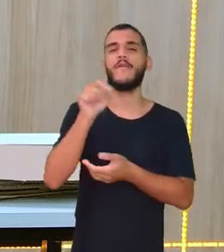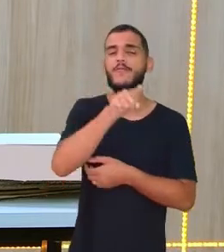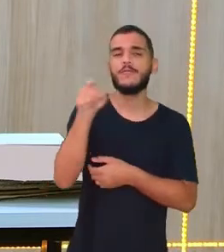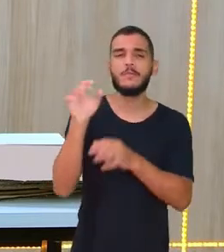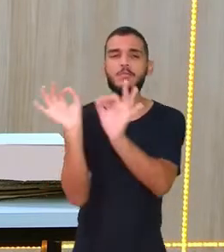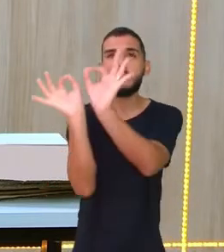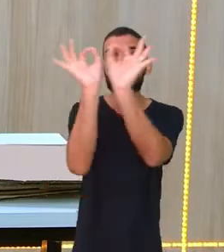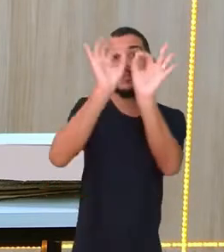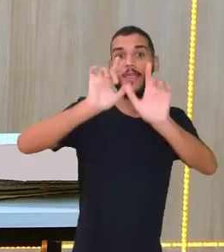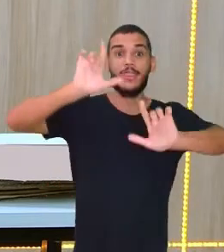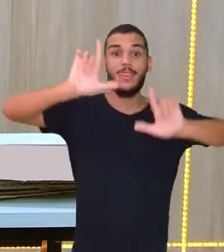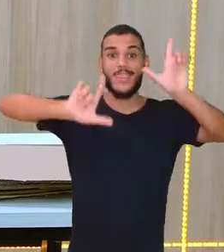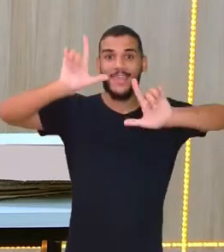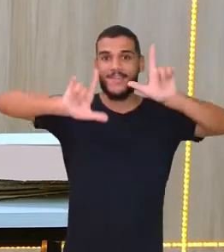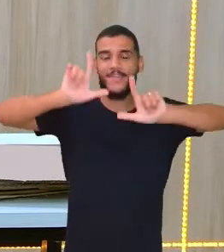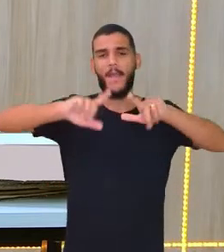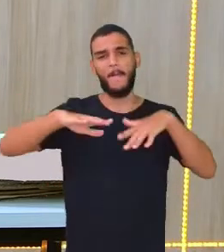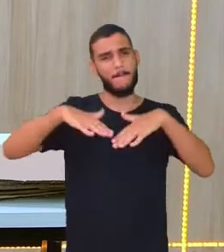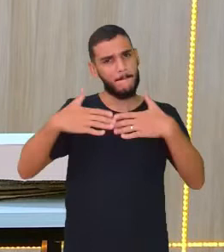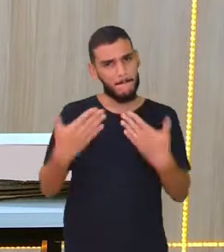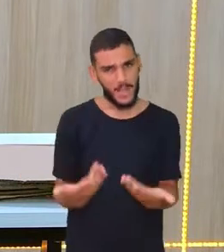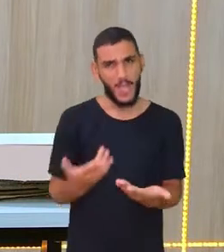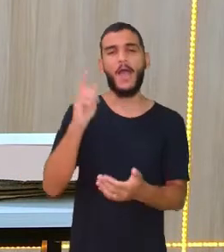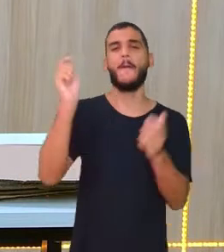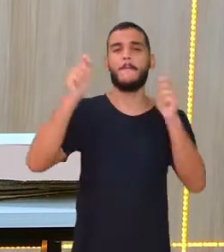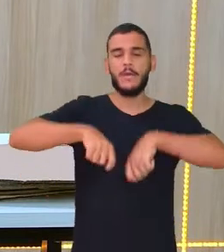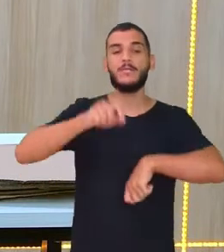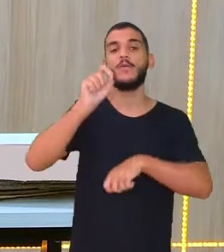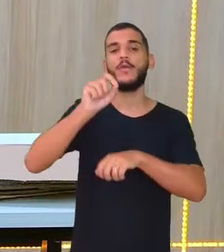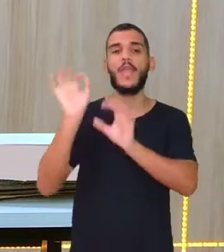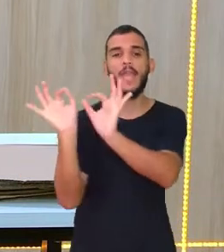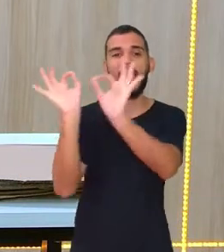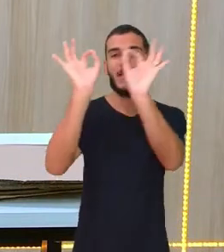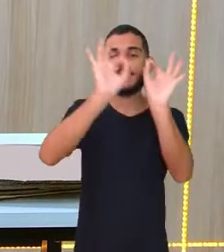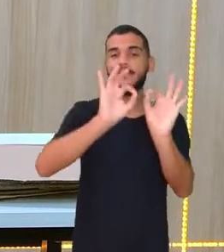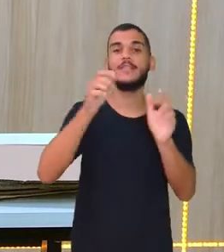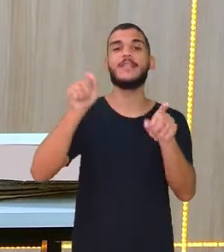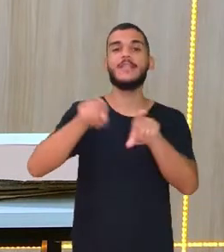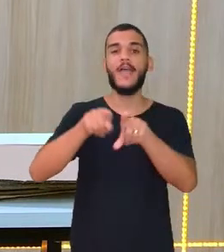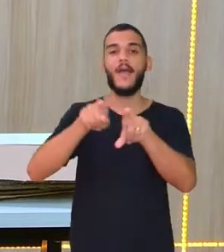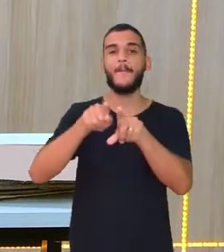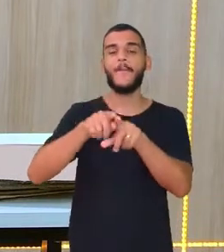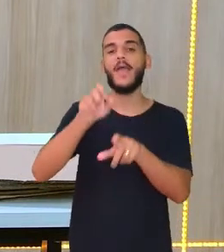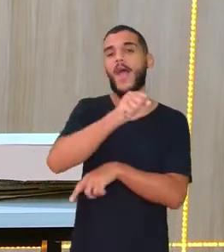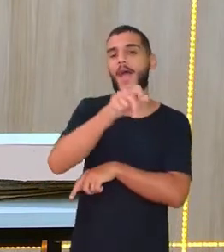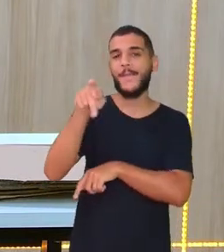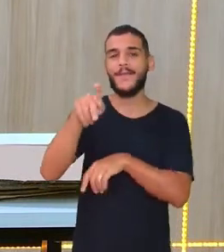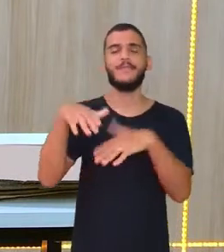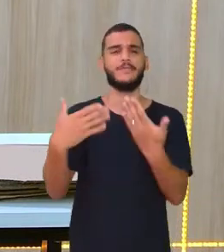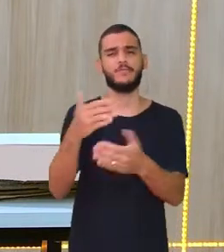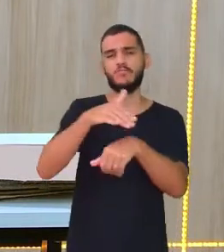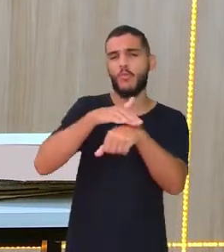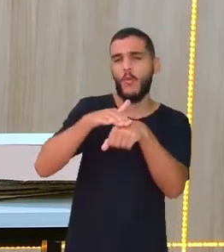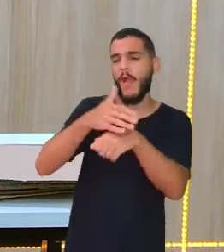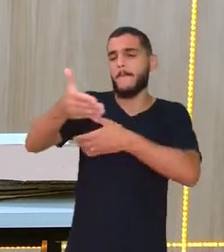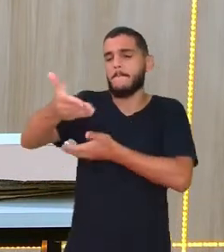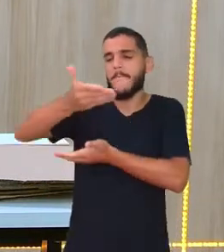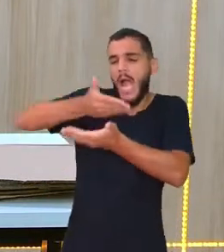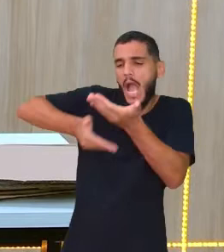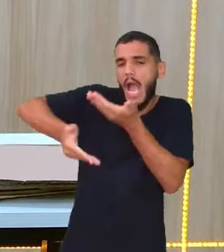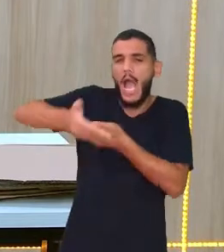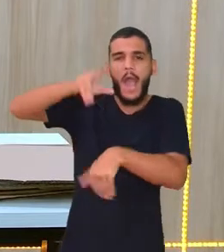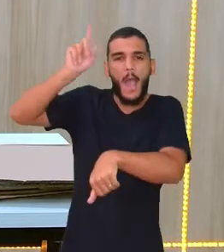estão vendo pela TV, mas vocês também podem ver pelo aplicativo. E pelo aplicativo vocês vão poder conversar conosco em